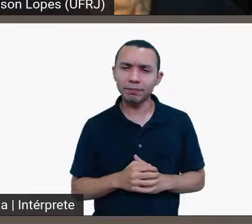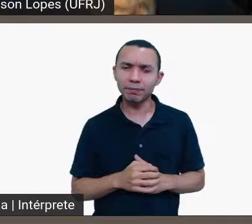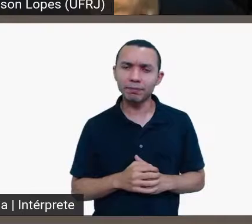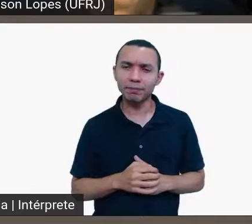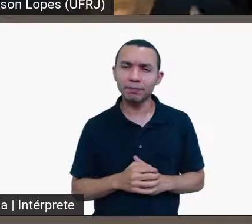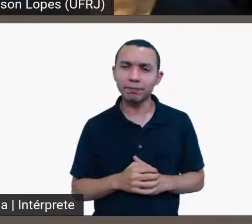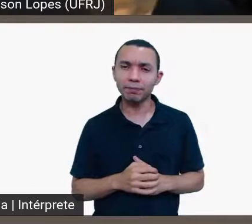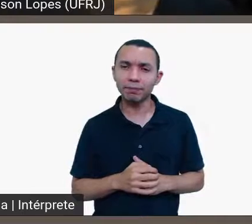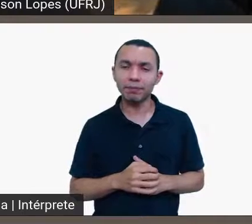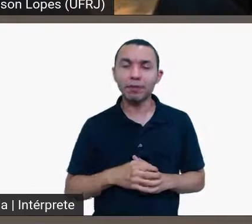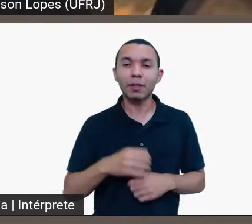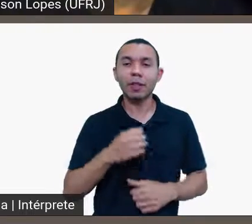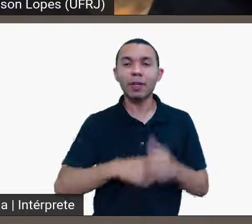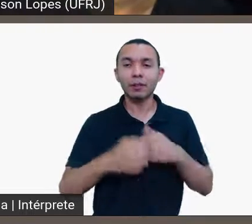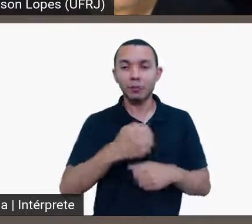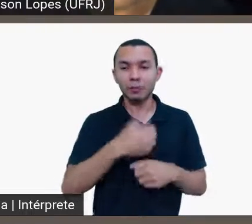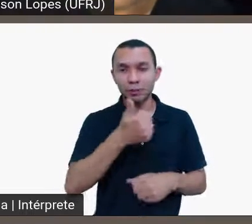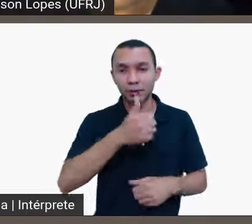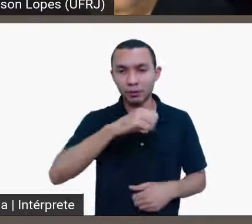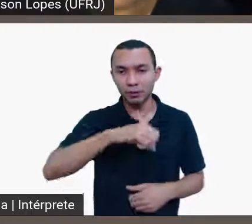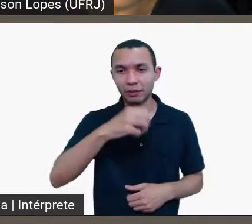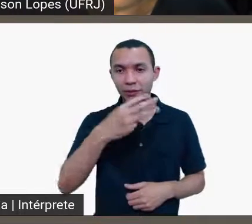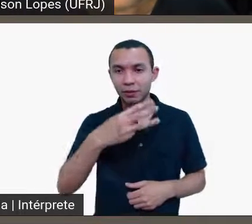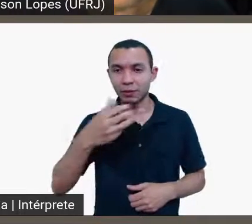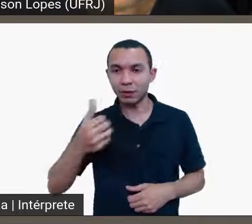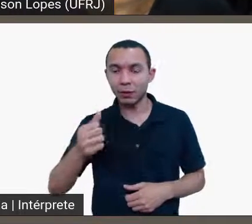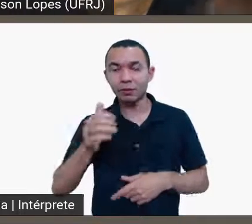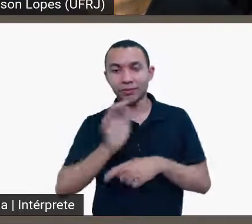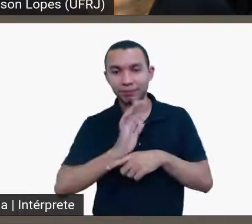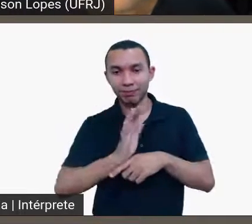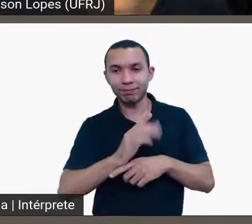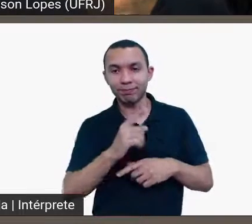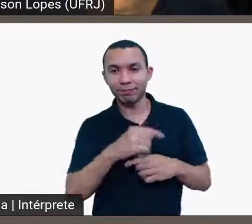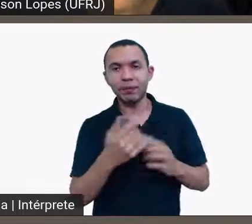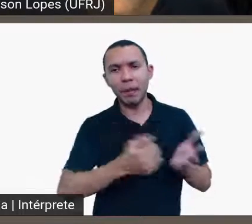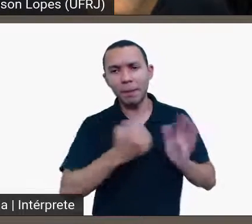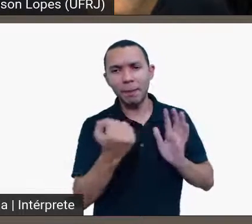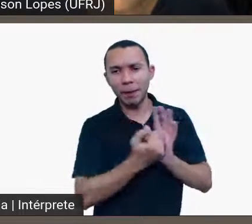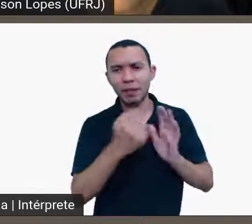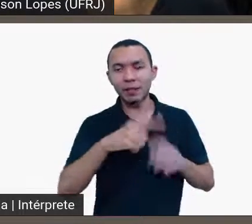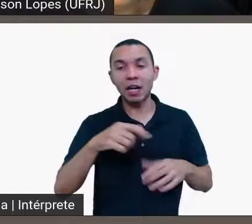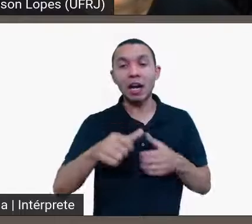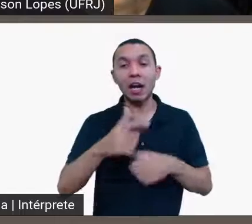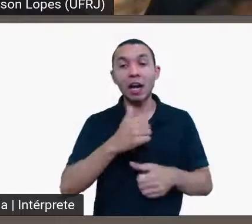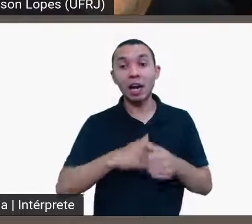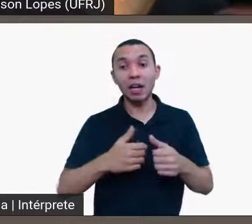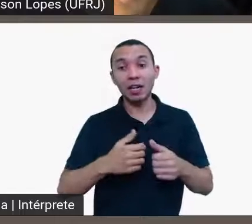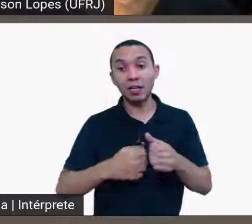ano 1931 é o marco do modernismo cinematográfico, né? É o que 22 não foi para o cinema.